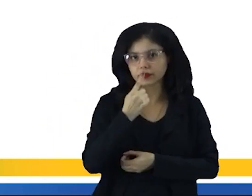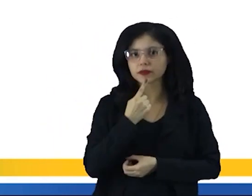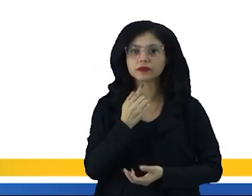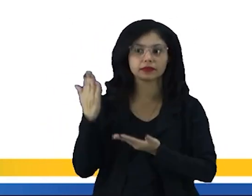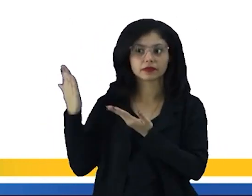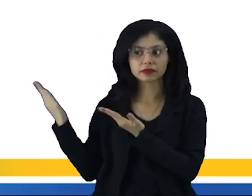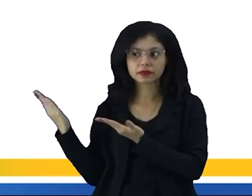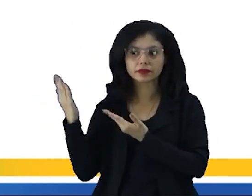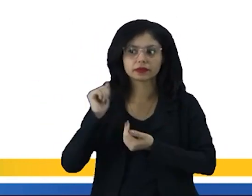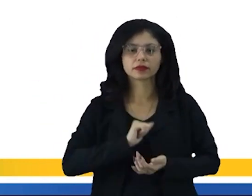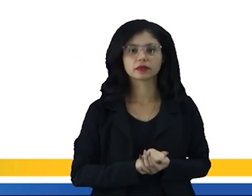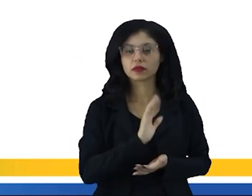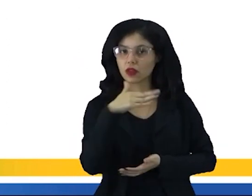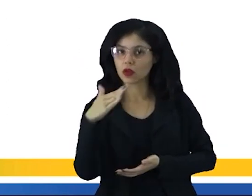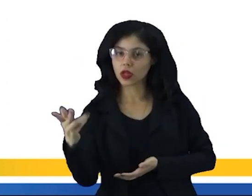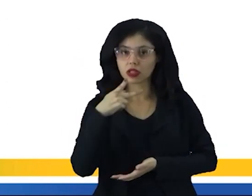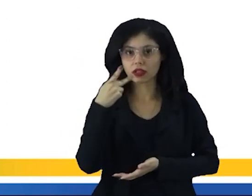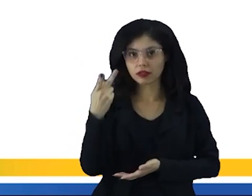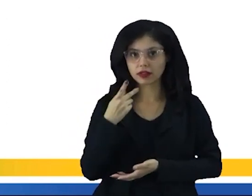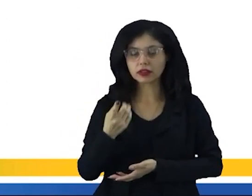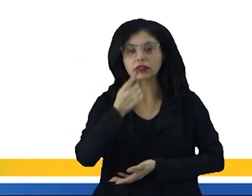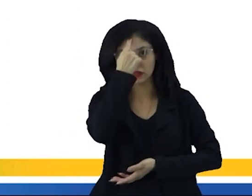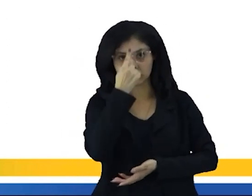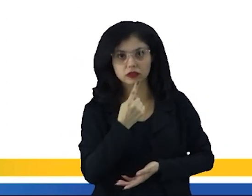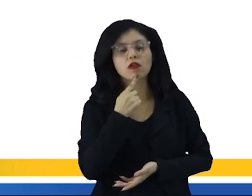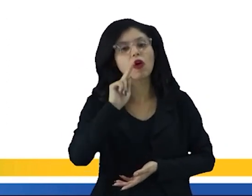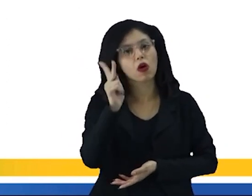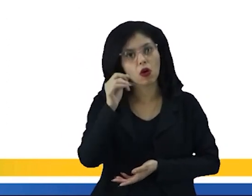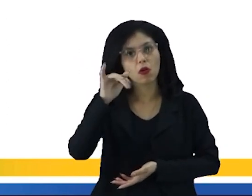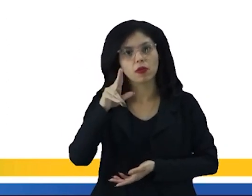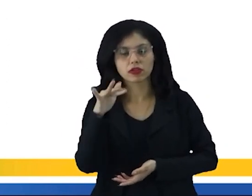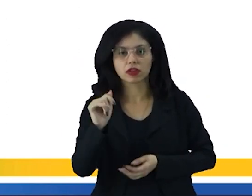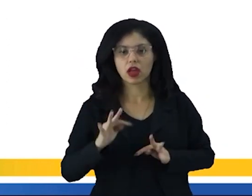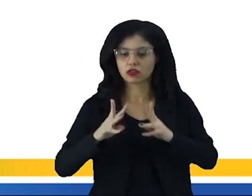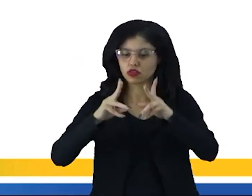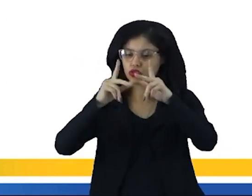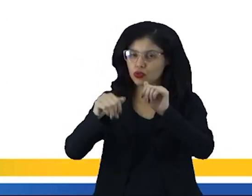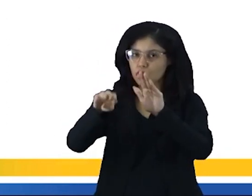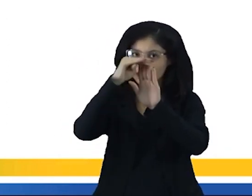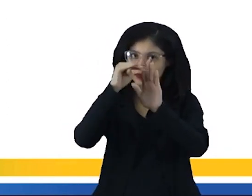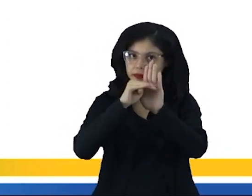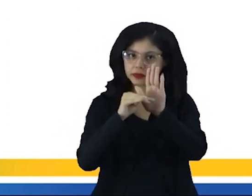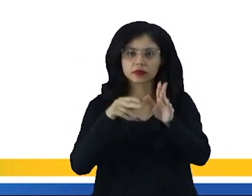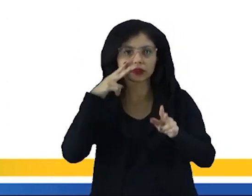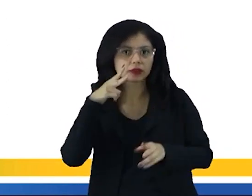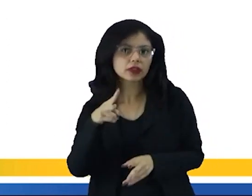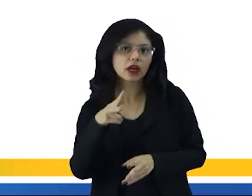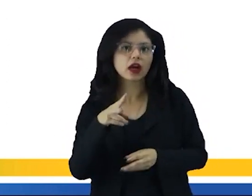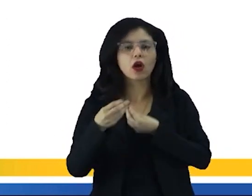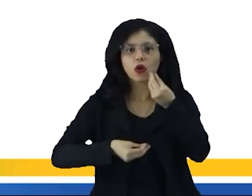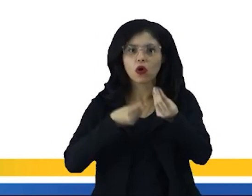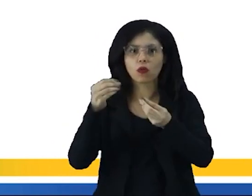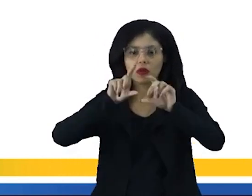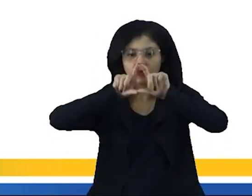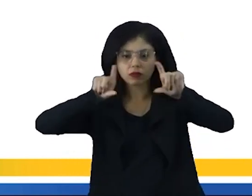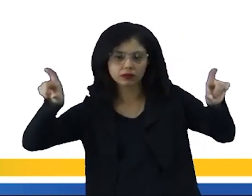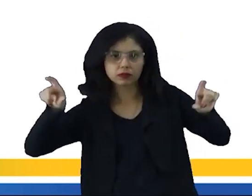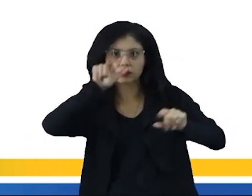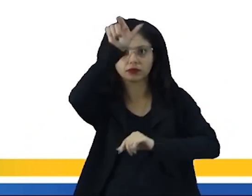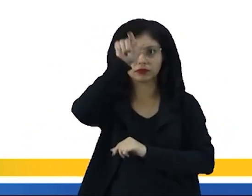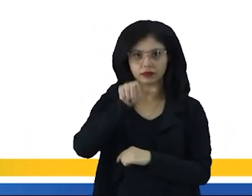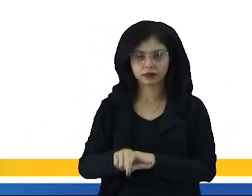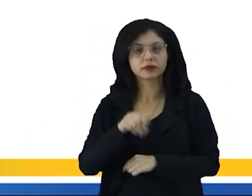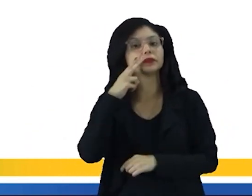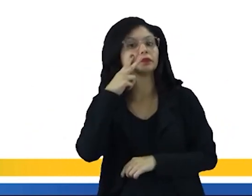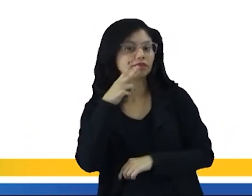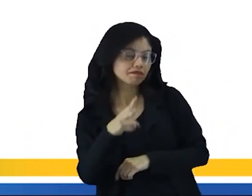anterior? Então, quando ele diz que é uma figura homogênea, que de todas as formas que você olha, seja de forma horizontal ou vertical,